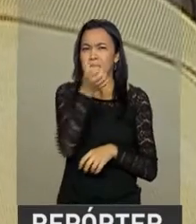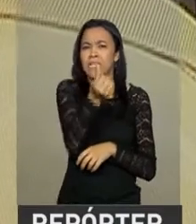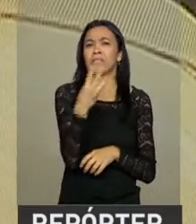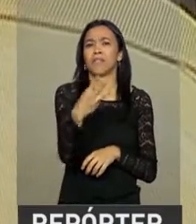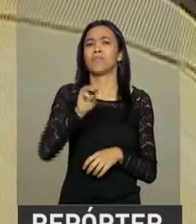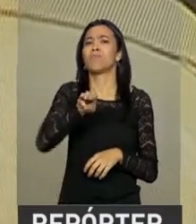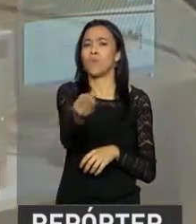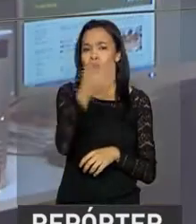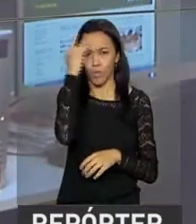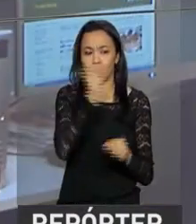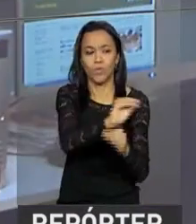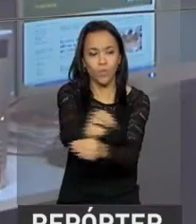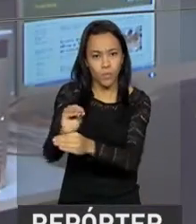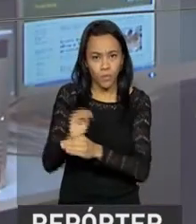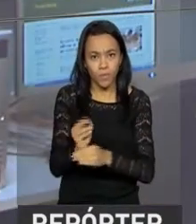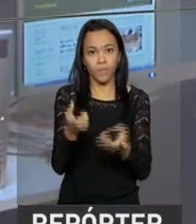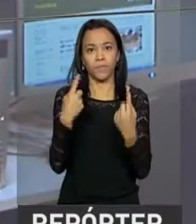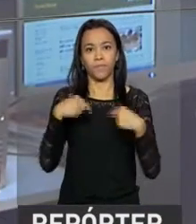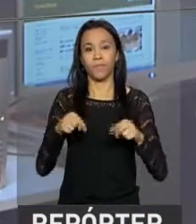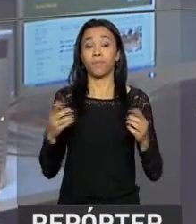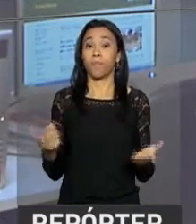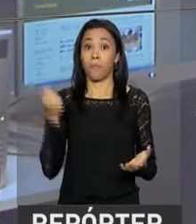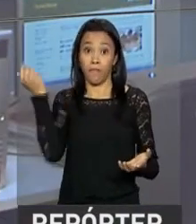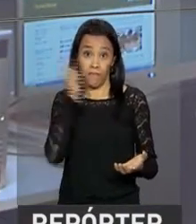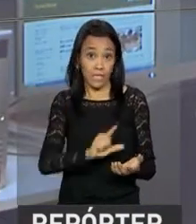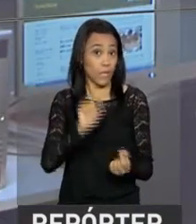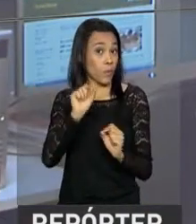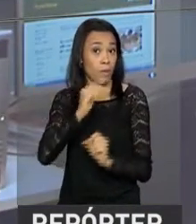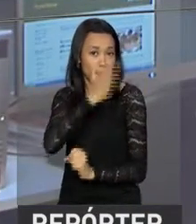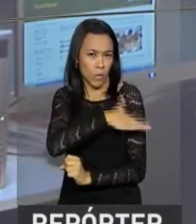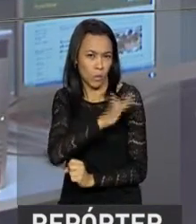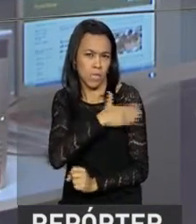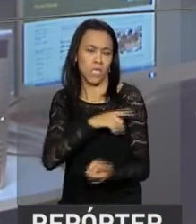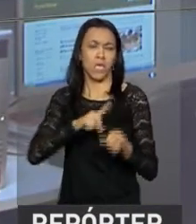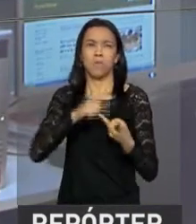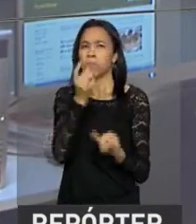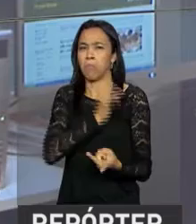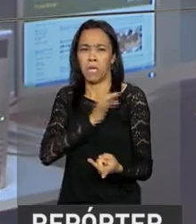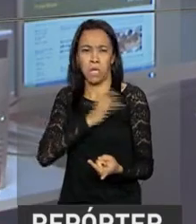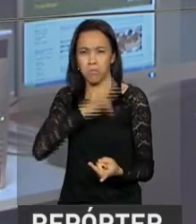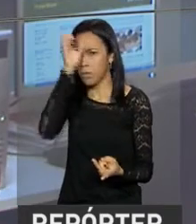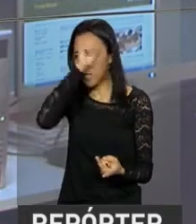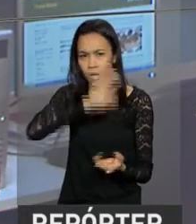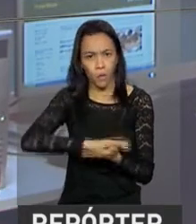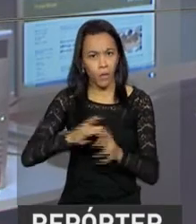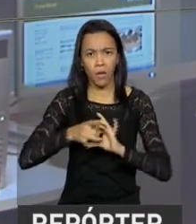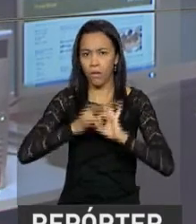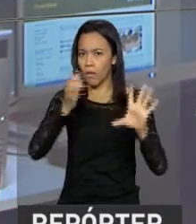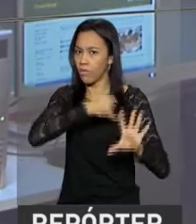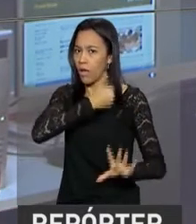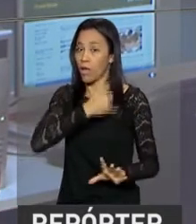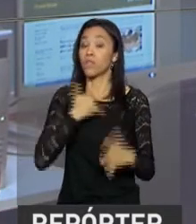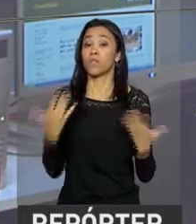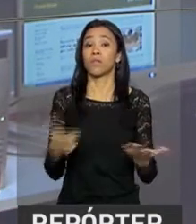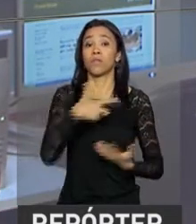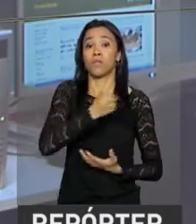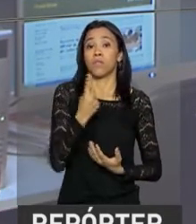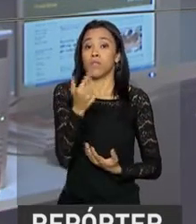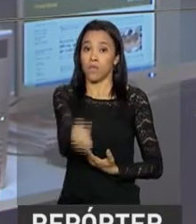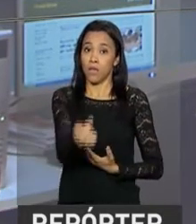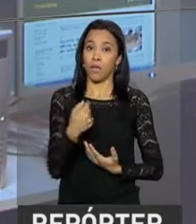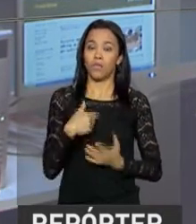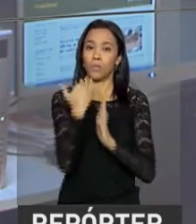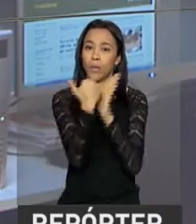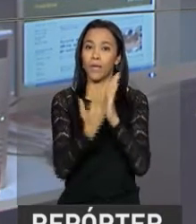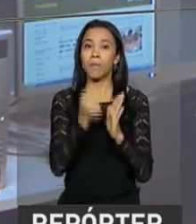de pessoas vencer preconceitos e não ter medo de aprender em qualquer idade em 2017 o programa